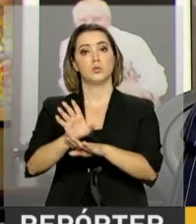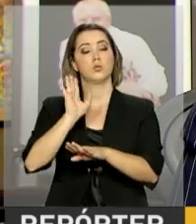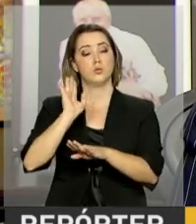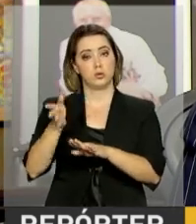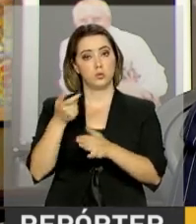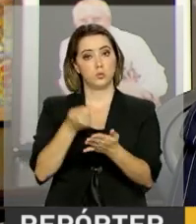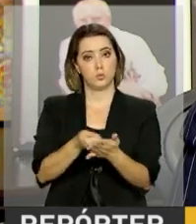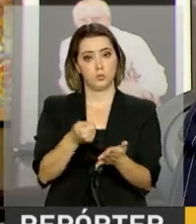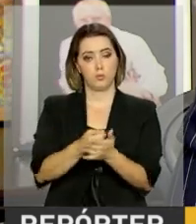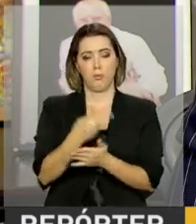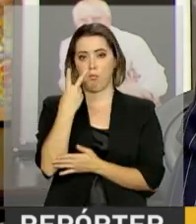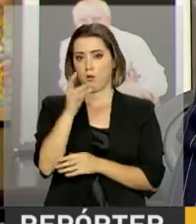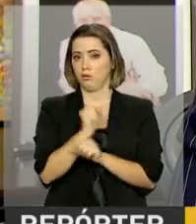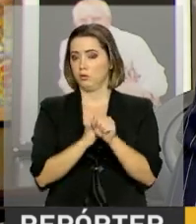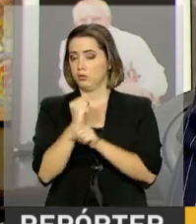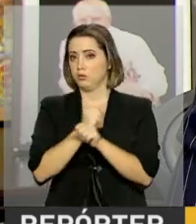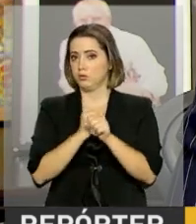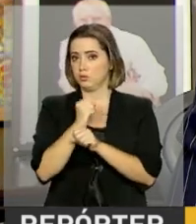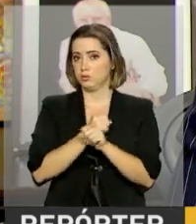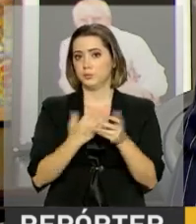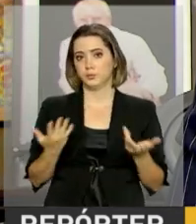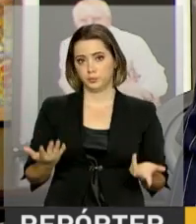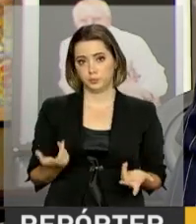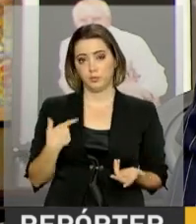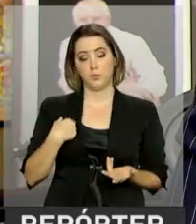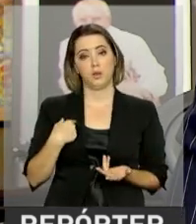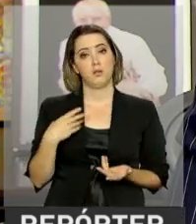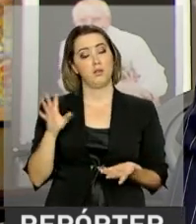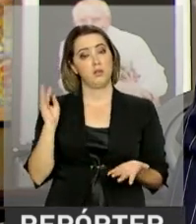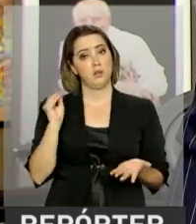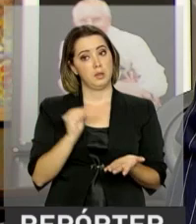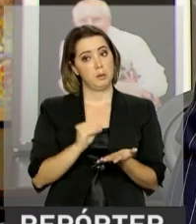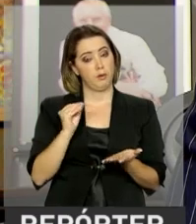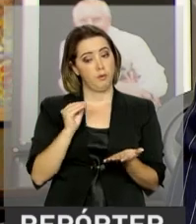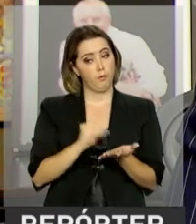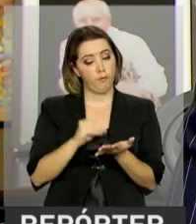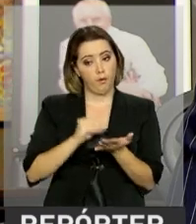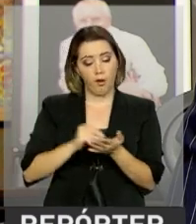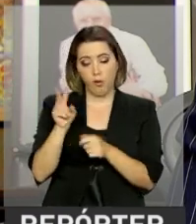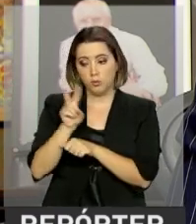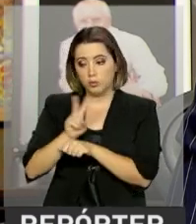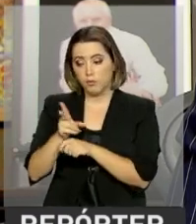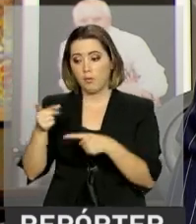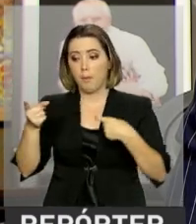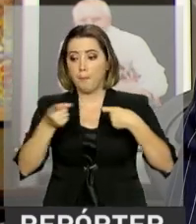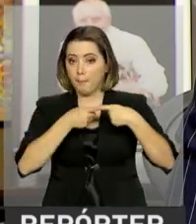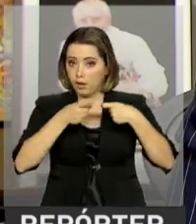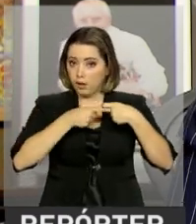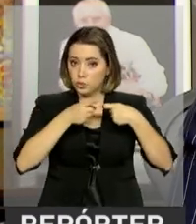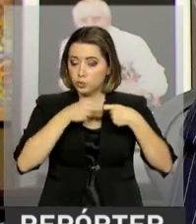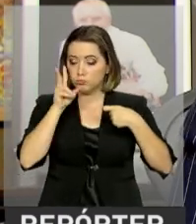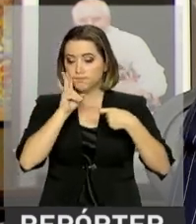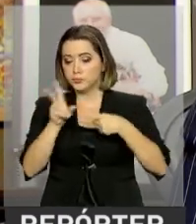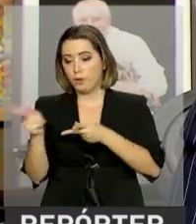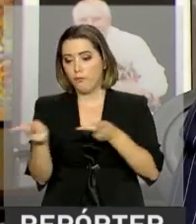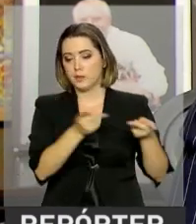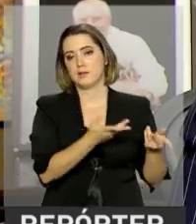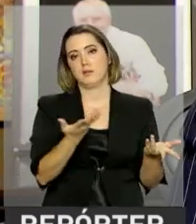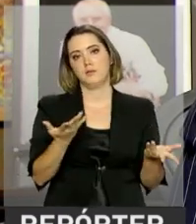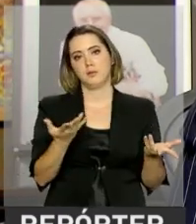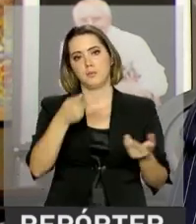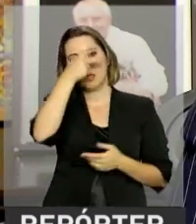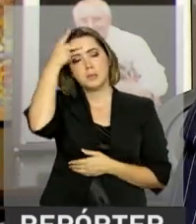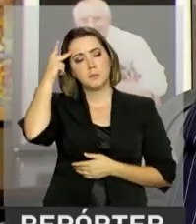de 2 anos e que há mais de 2 anos estão sem nenhuma revisão por perícia médica. No caso dos aposentados